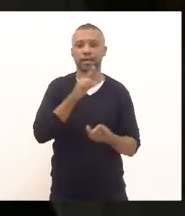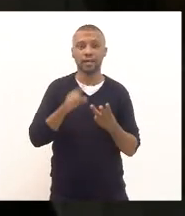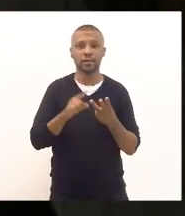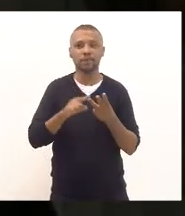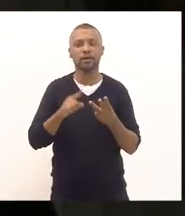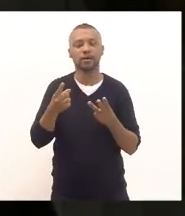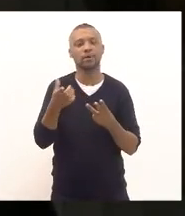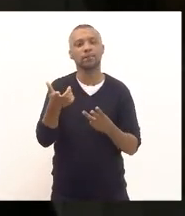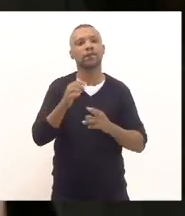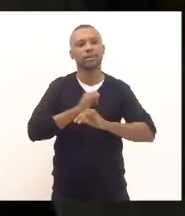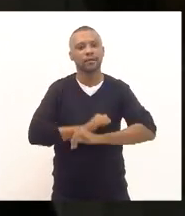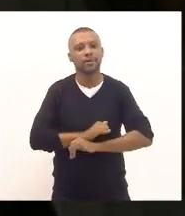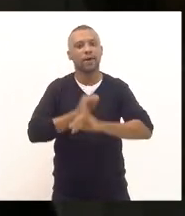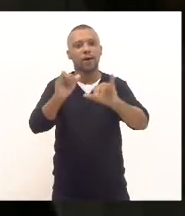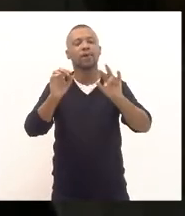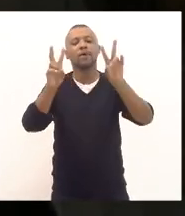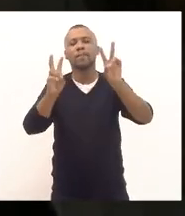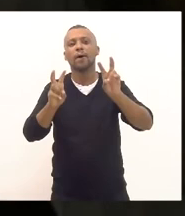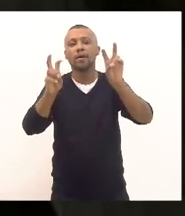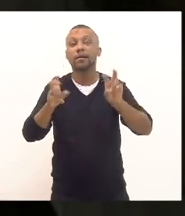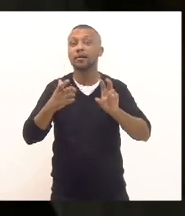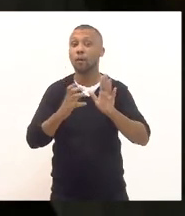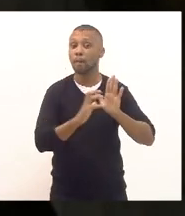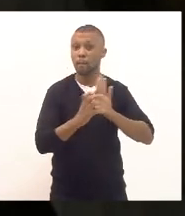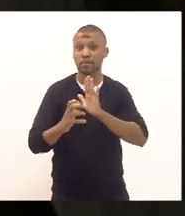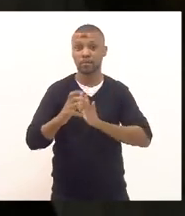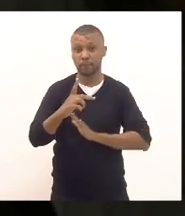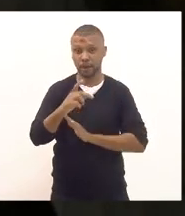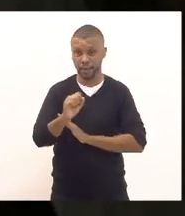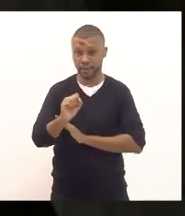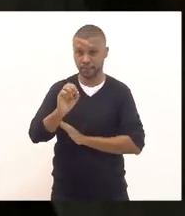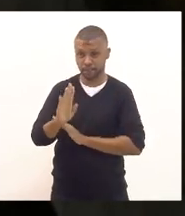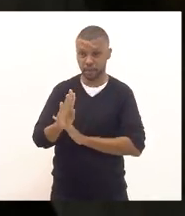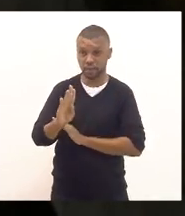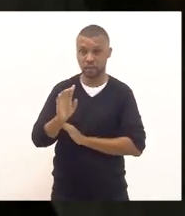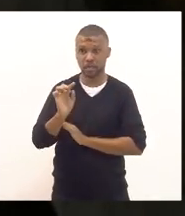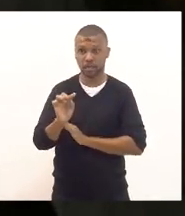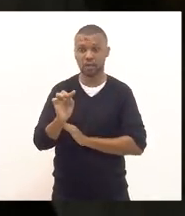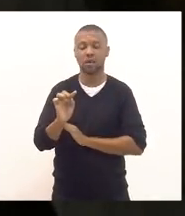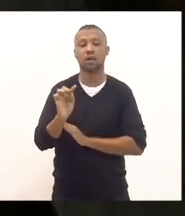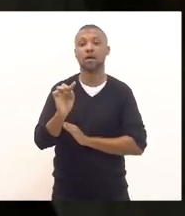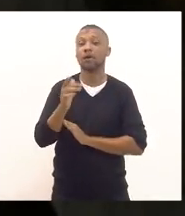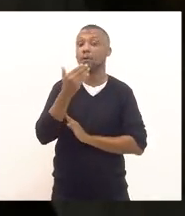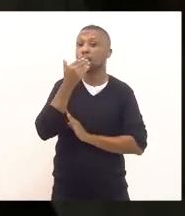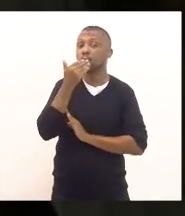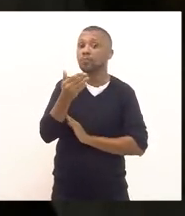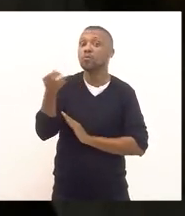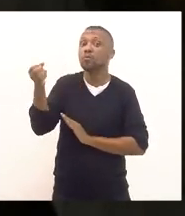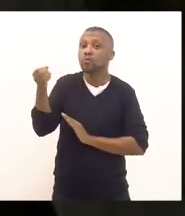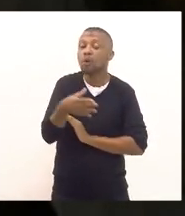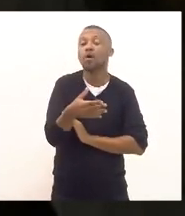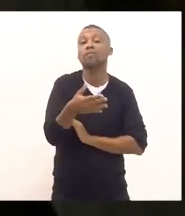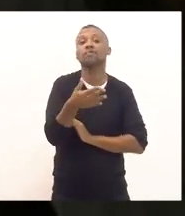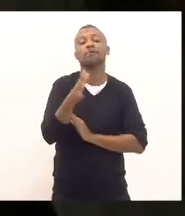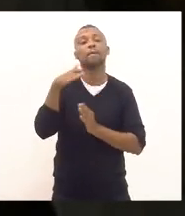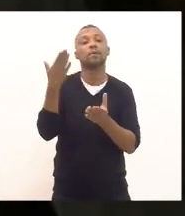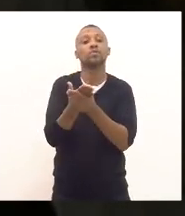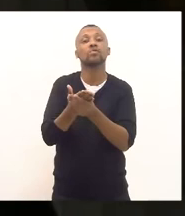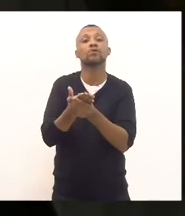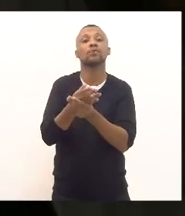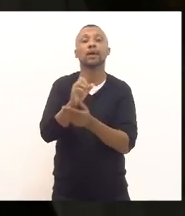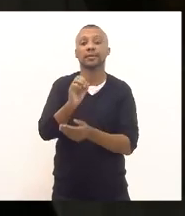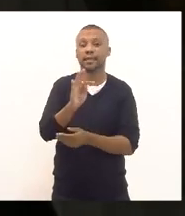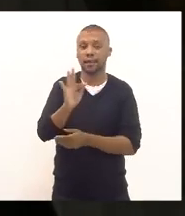lugar eu queria mencionar que o meu partido o PSB entrou com novo pedido no Supremo